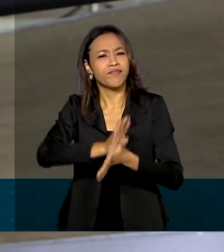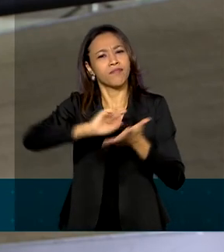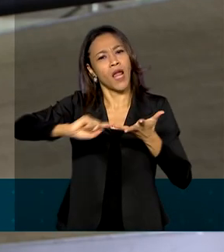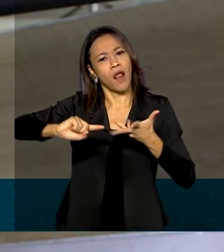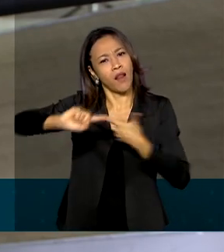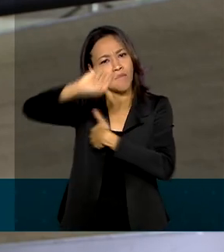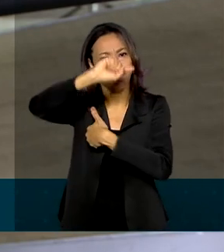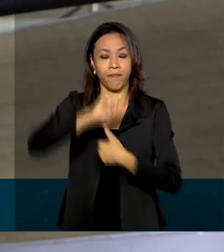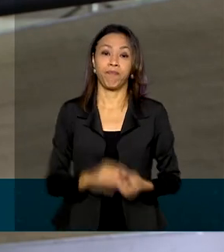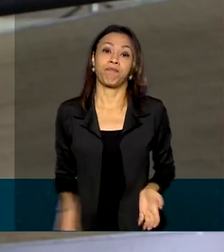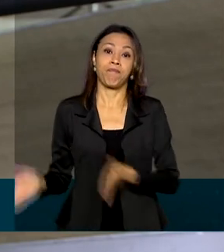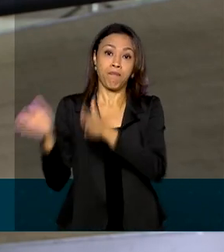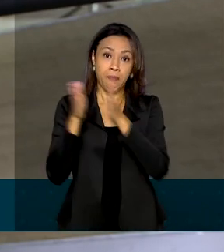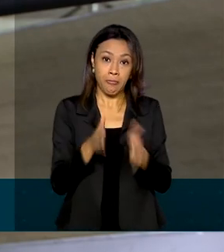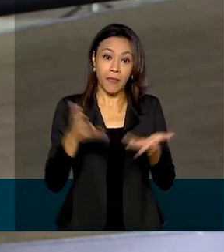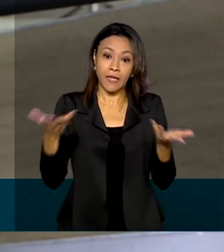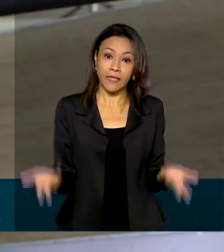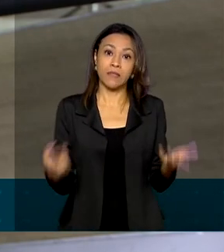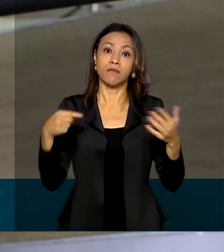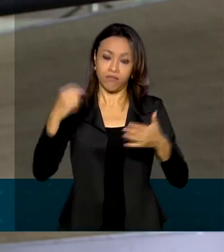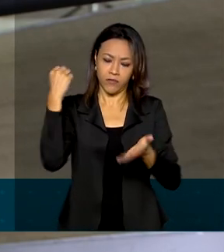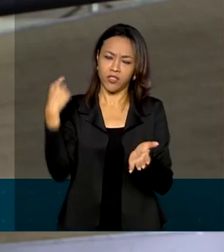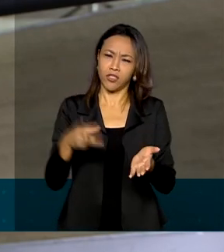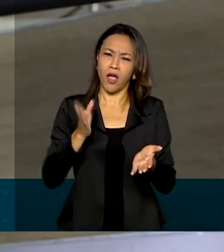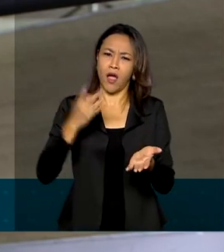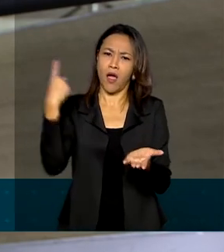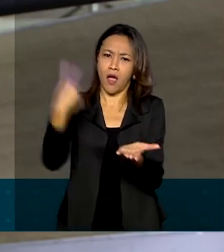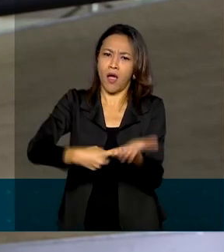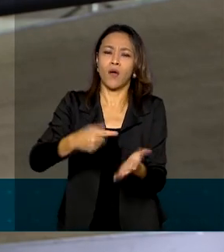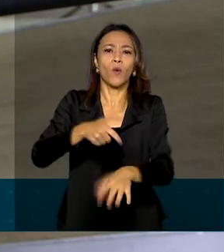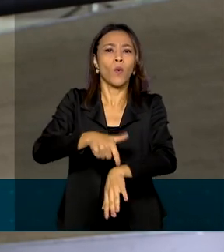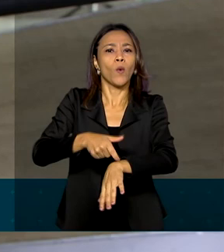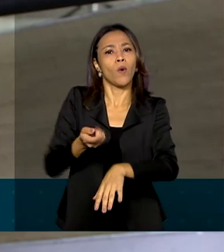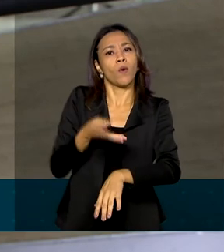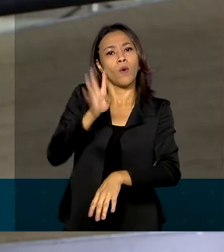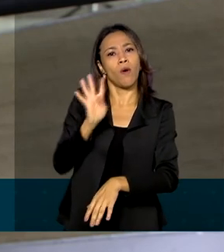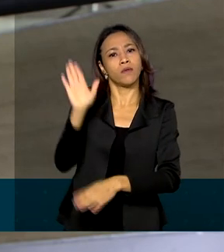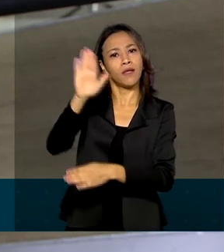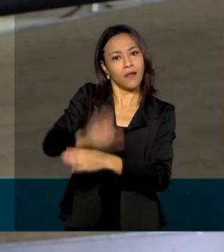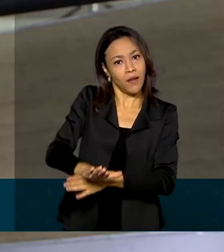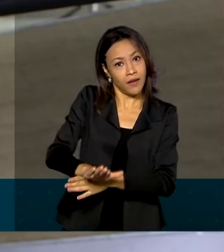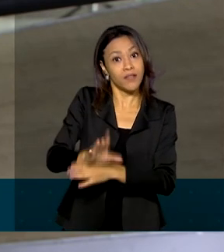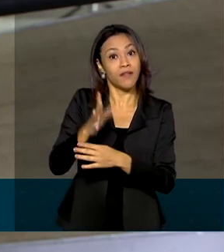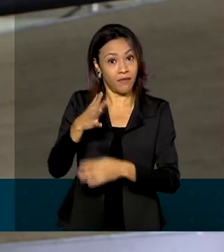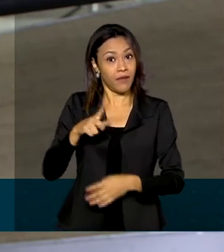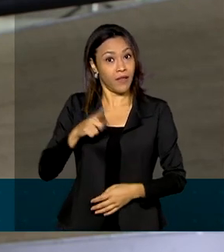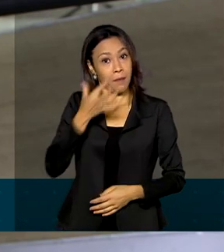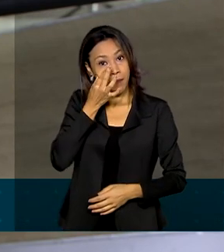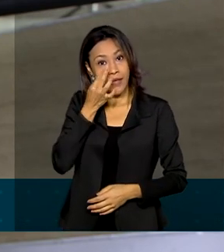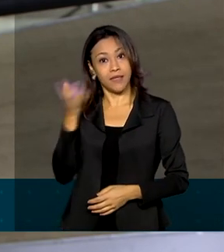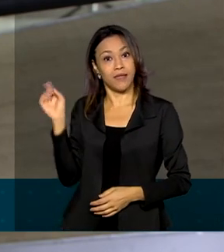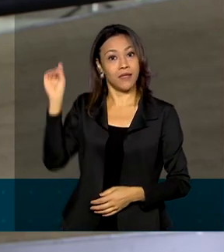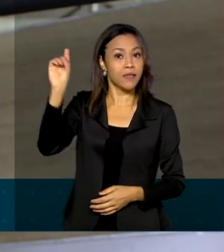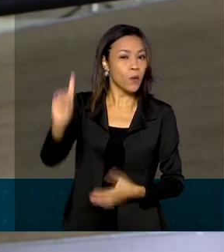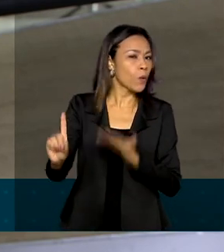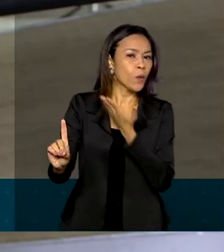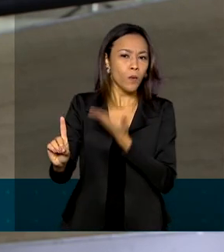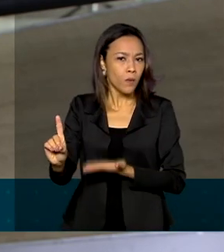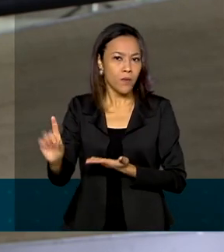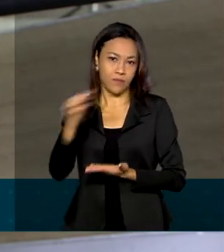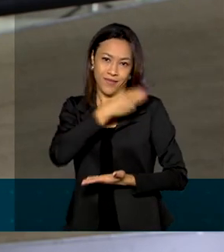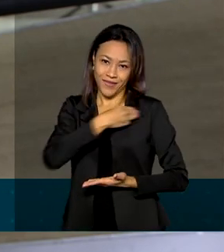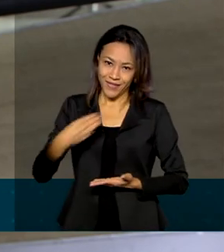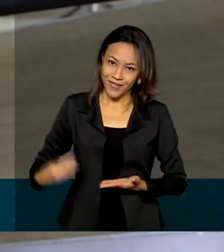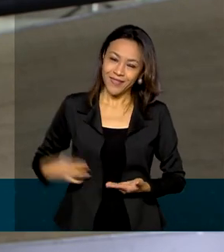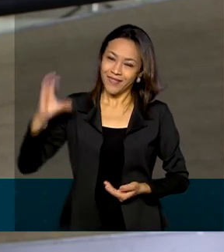como você disse a cerimônia está marcada para Logo mais às quatro horas da tarde e o evento terá a as novidades como o